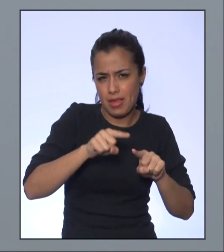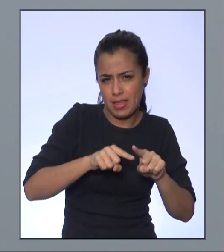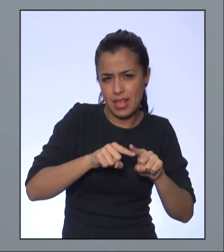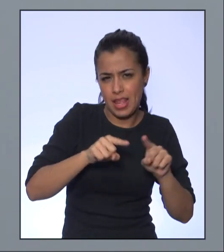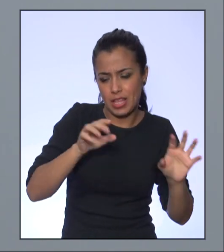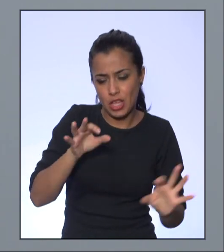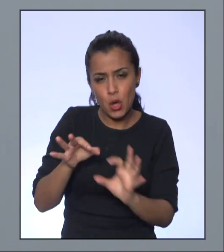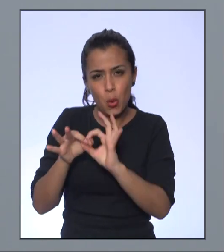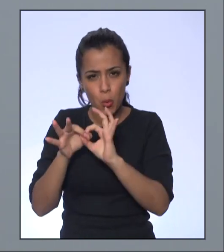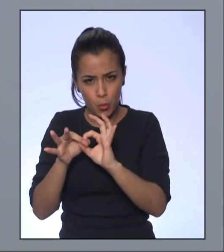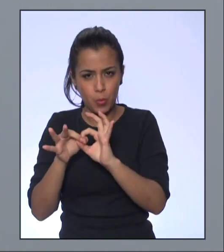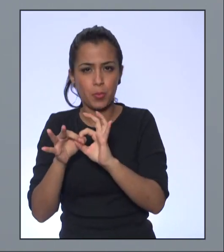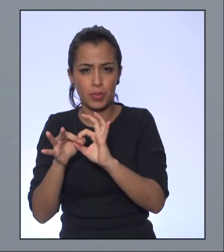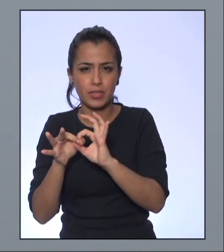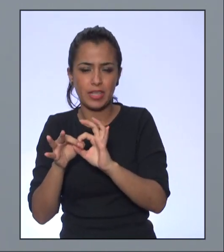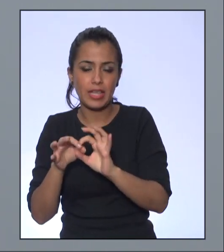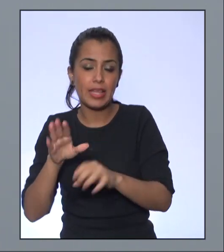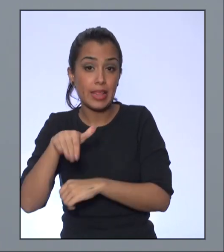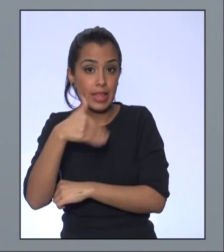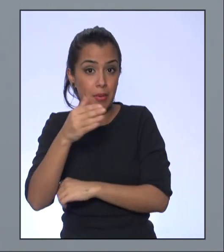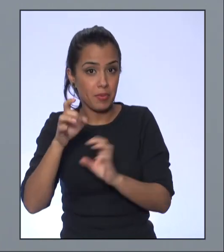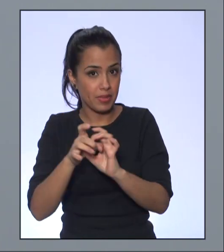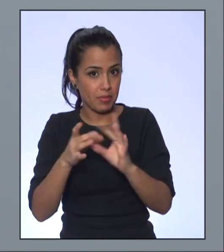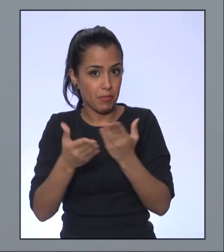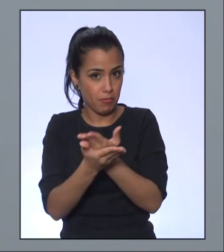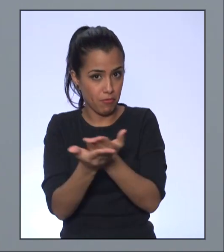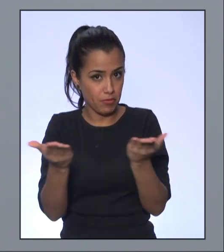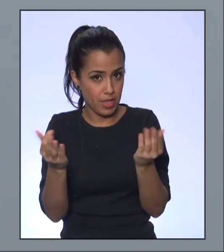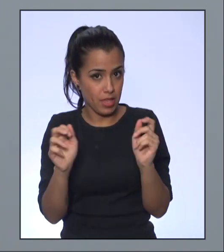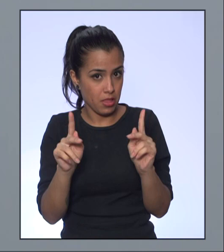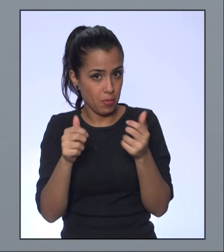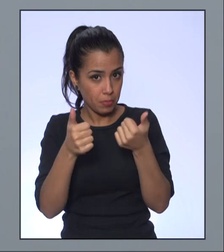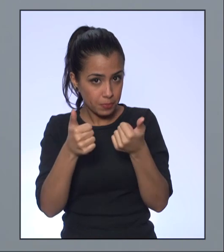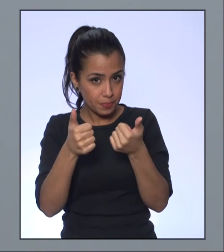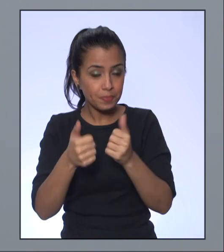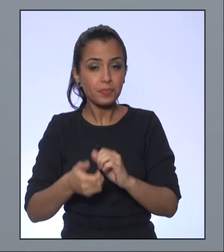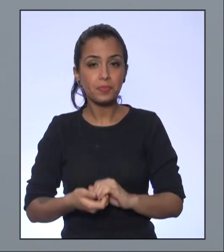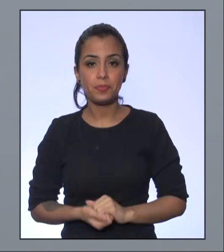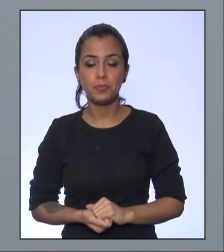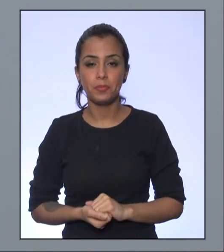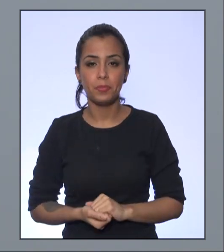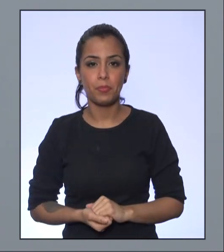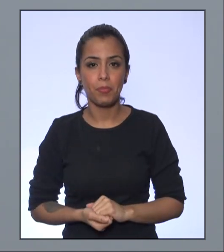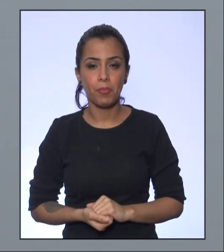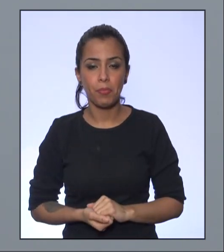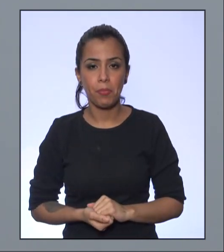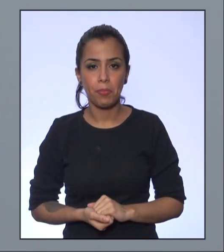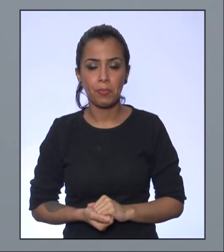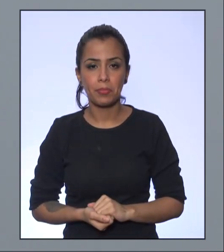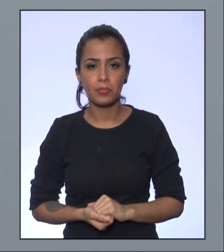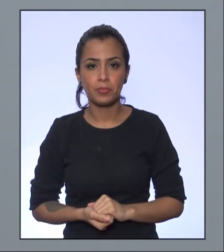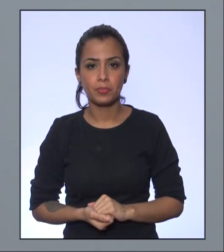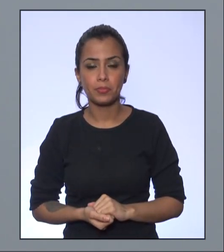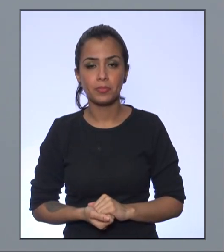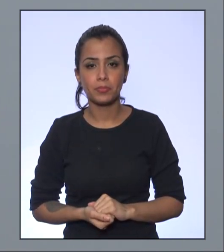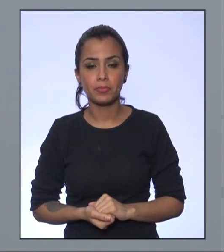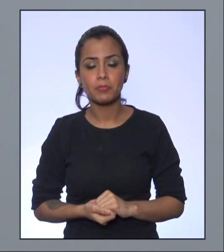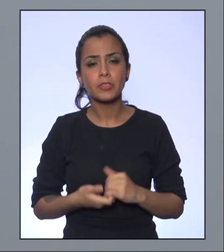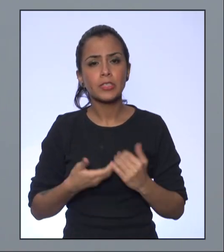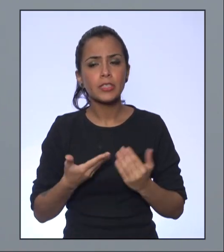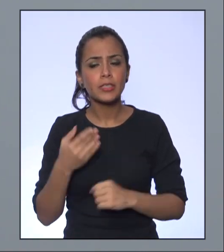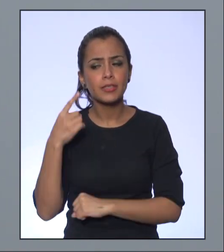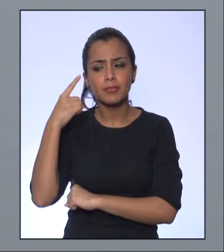vão estar disponibilizados para vocês, ok? Como que a gente pode colocar, então, essa ideia